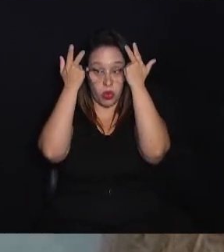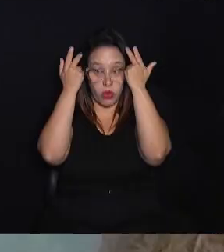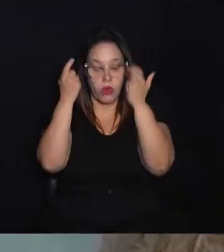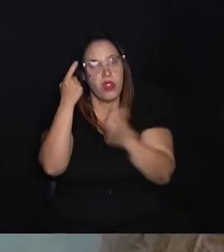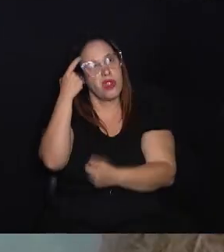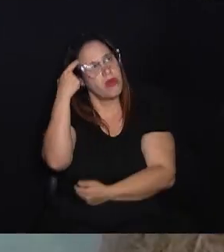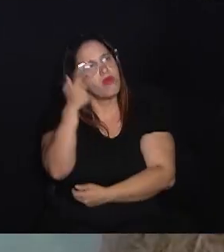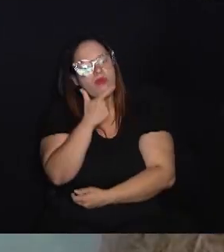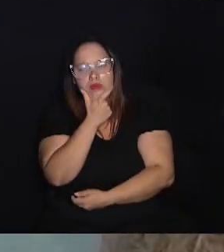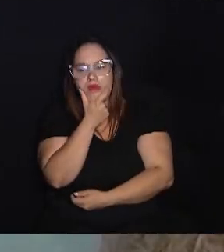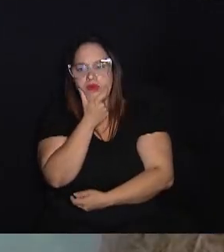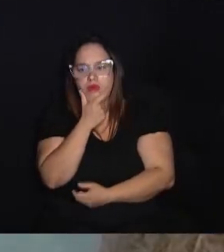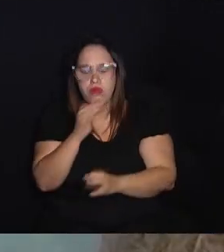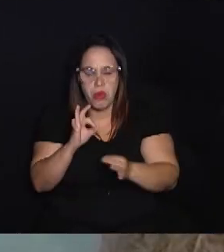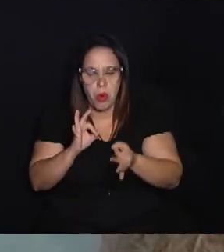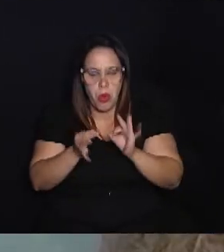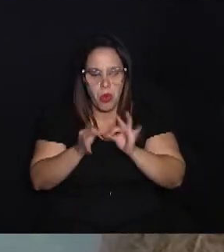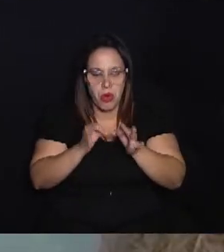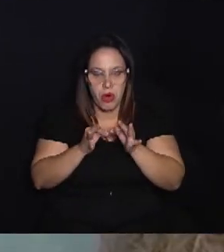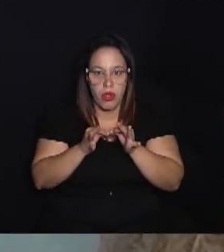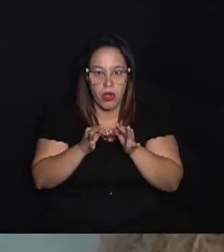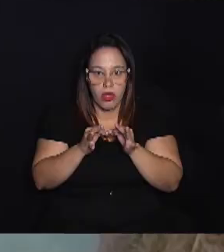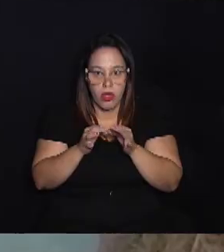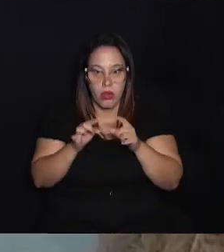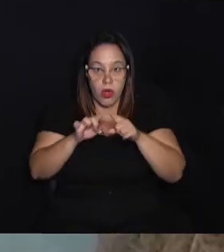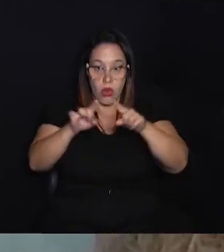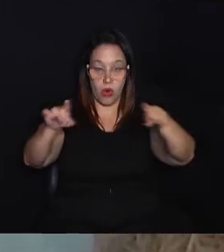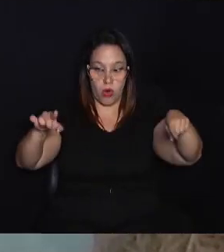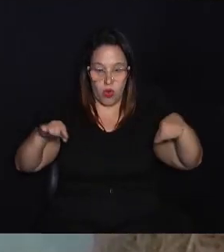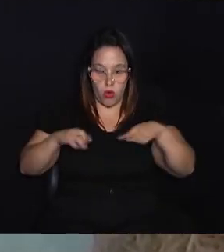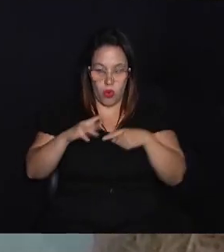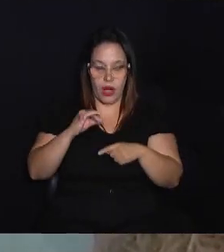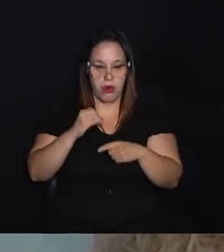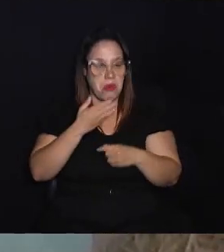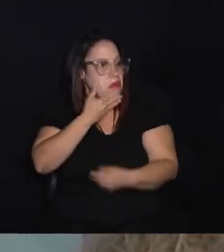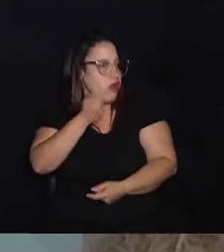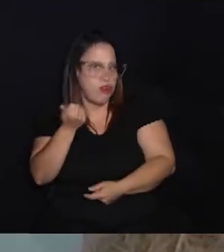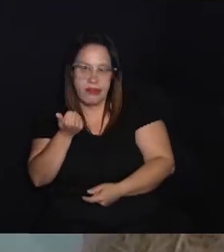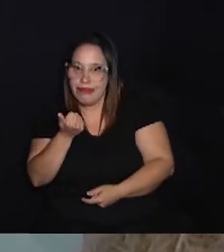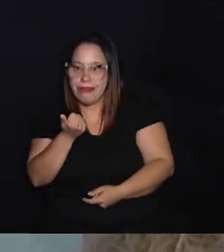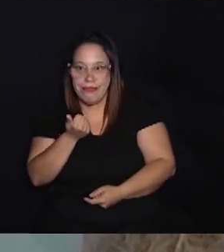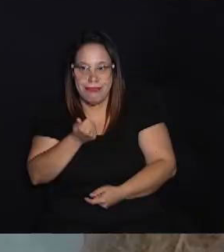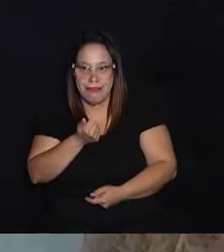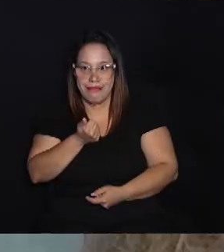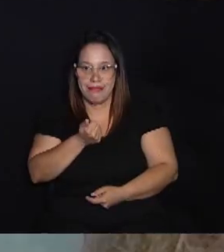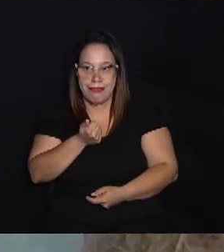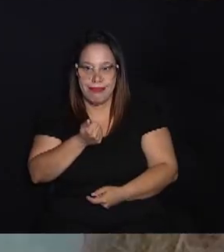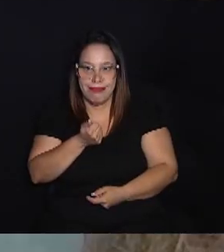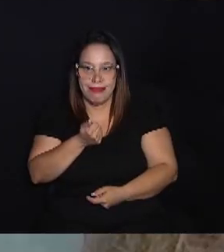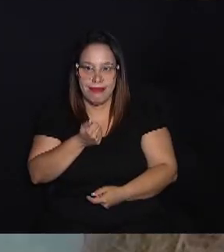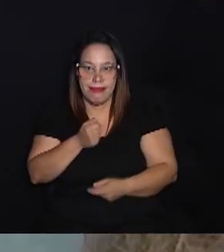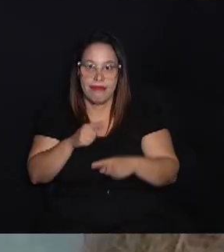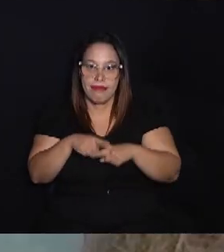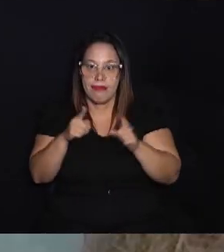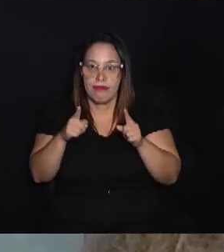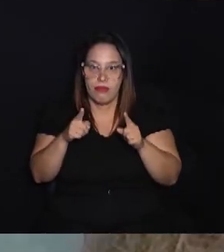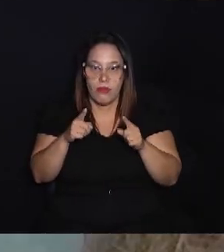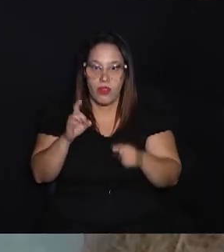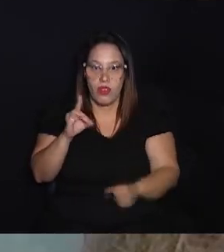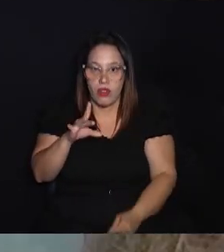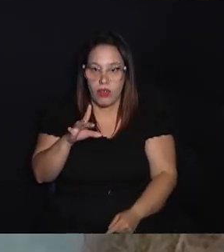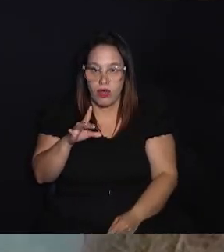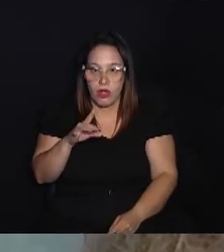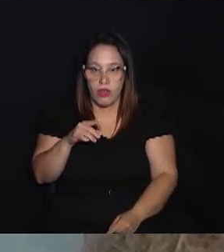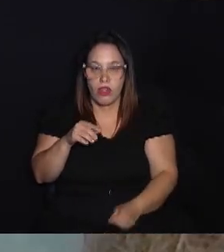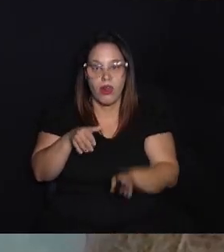em um ambiente controlado. Lógico, se tiver um quarto disponível, melhor ainda, porque o espaço é maior, tá? Mas sim, o que a gente